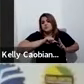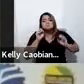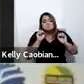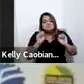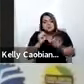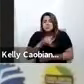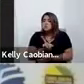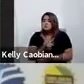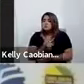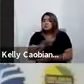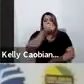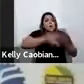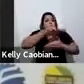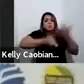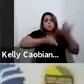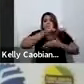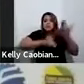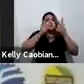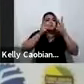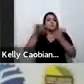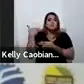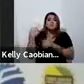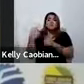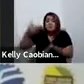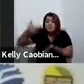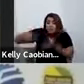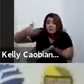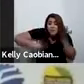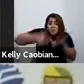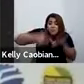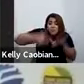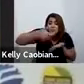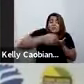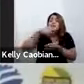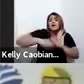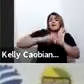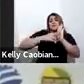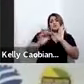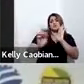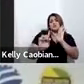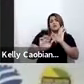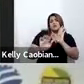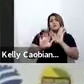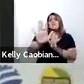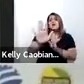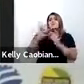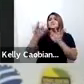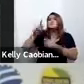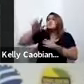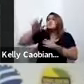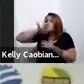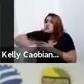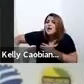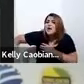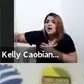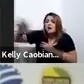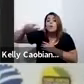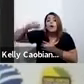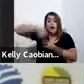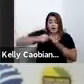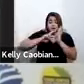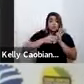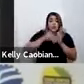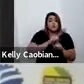monte de derrota, não do sindicato aqui, o sindicato é um sindicato que ele coleciona vitórias pela função da eficiência com